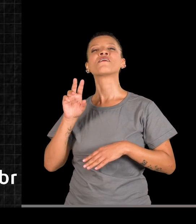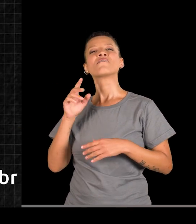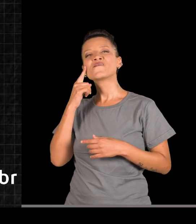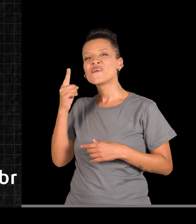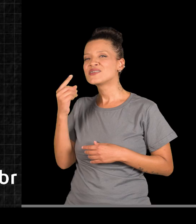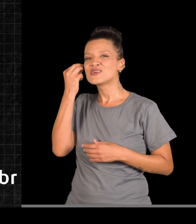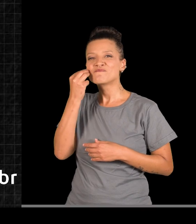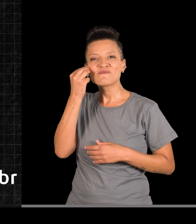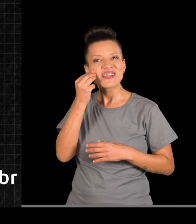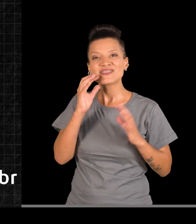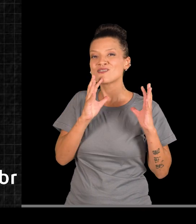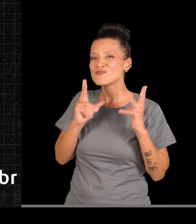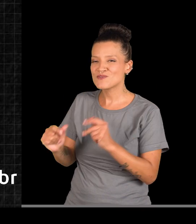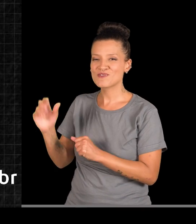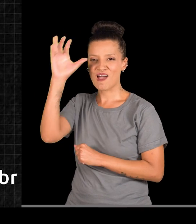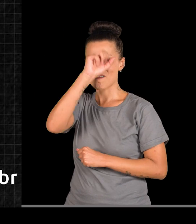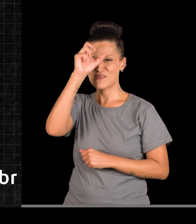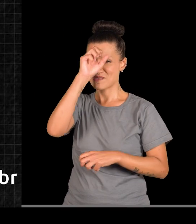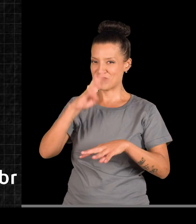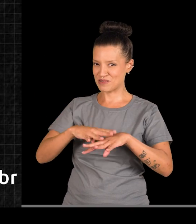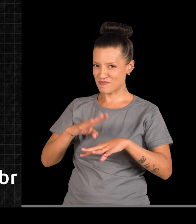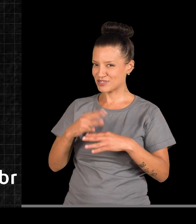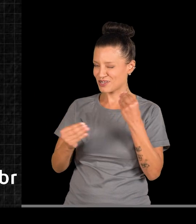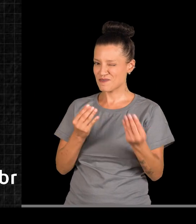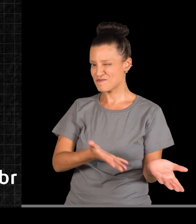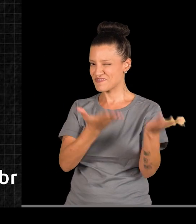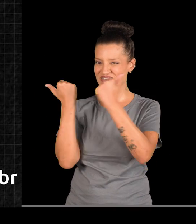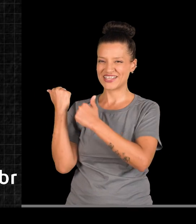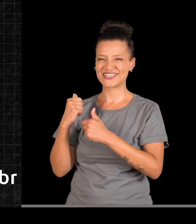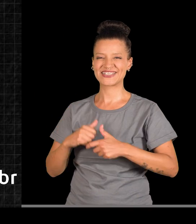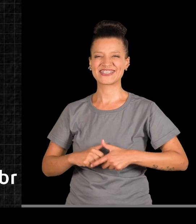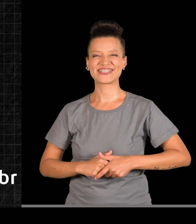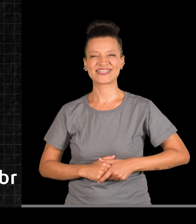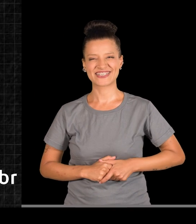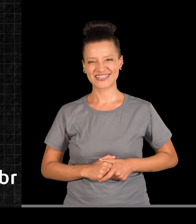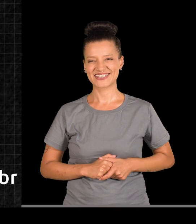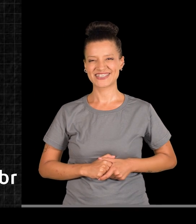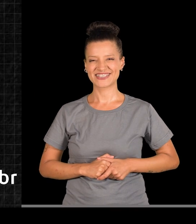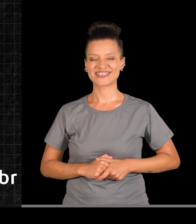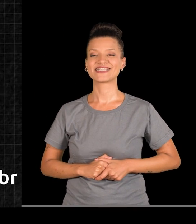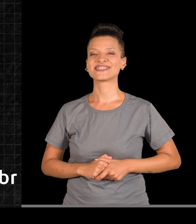www.matematicario.com.br e tenha a experiência completa de aprendizagem matemática. Agora, vem comigo!